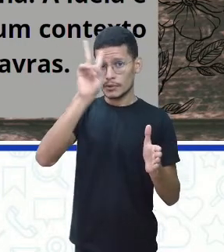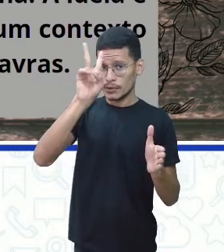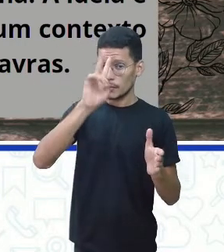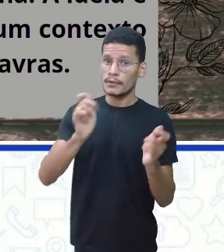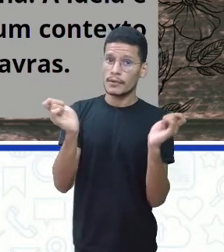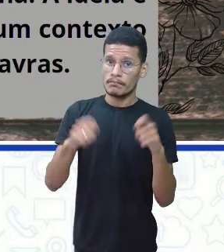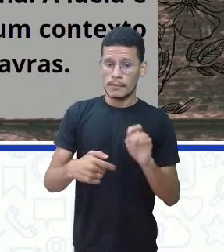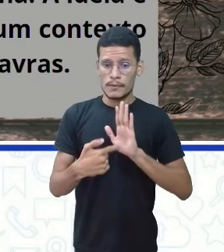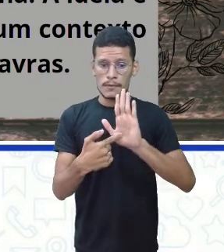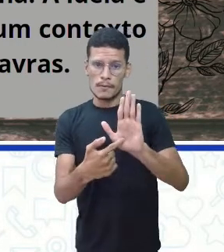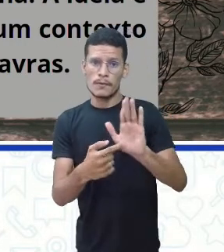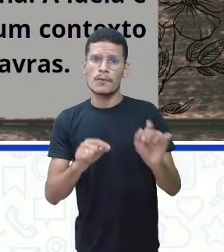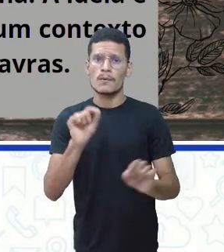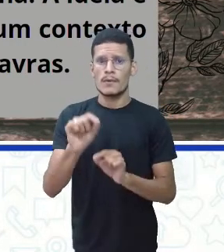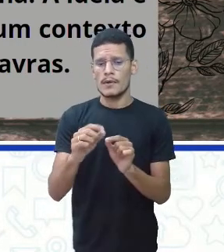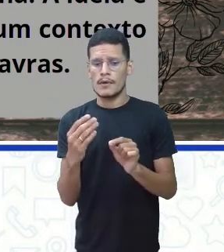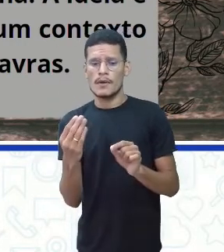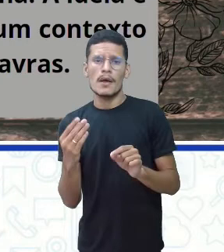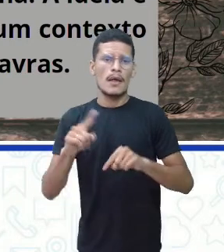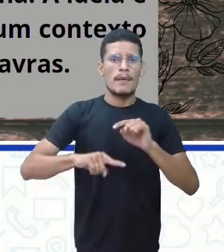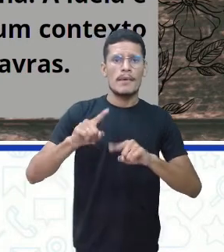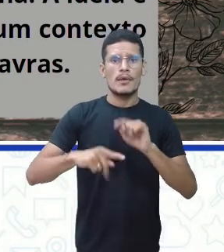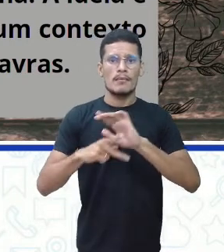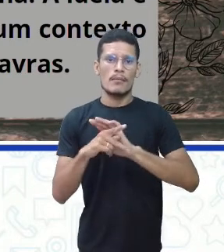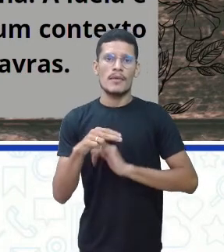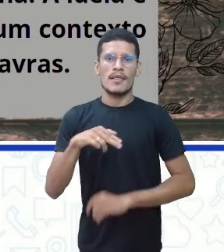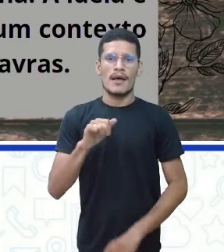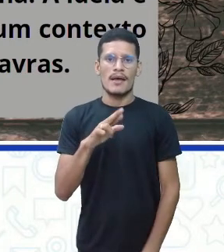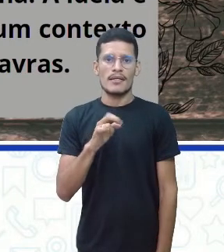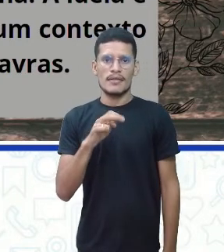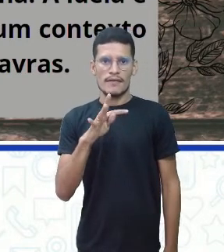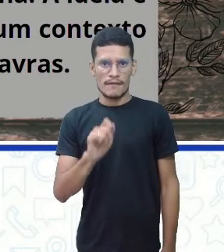recuperar esses elementos da narrativa.